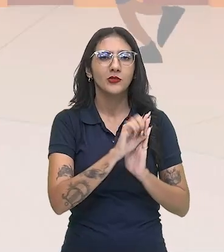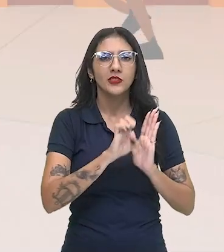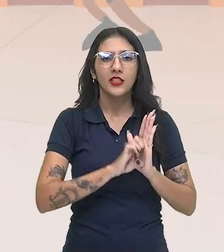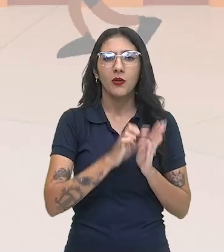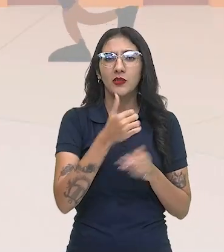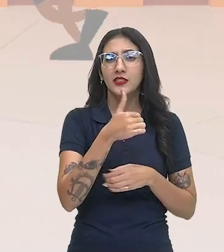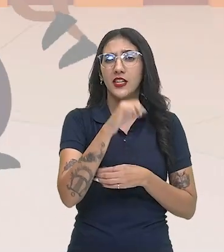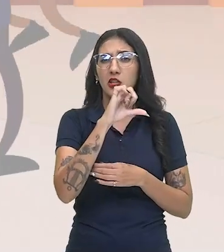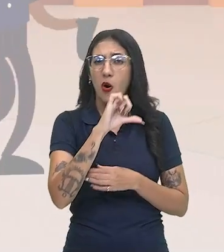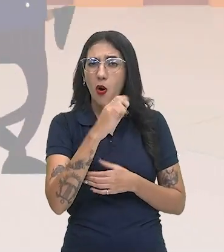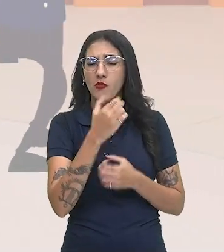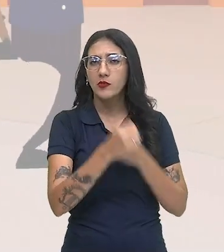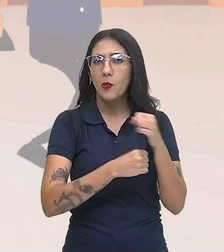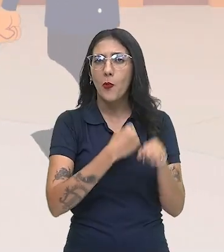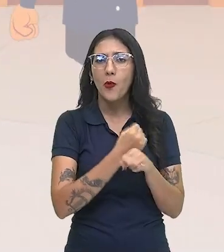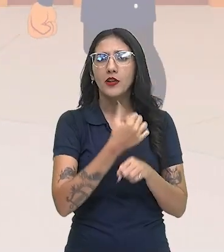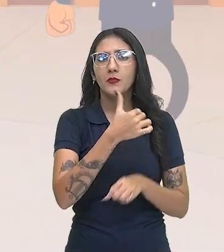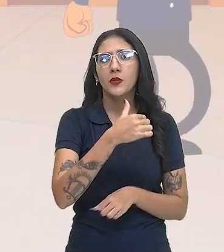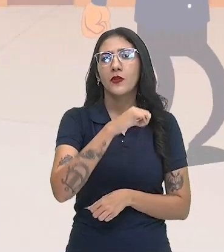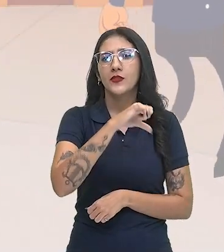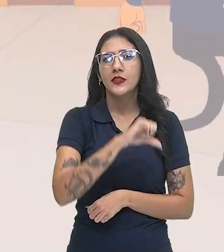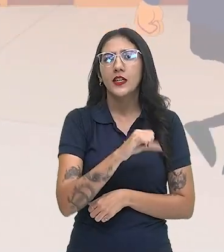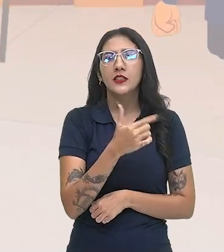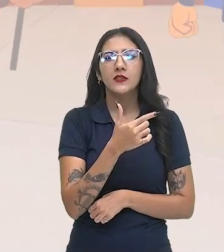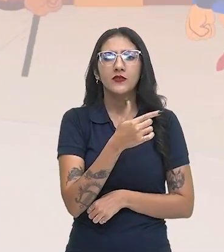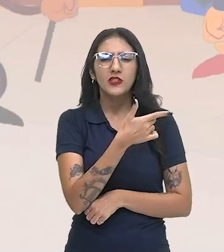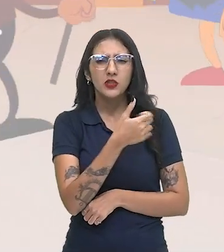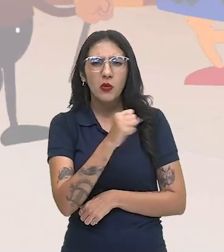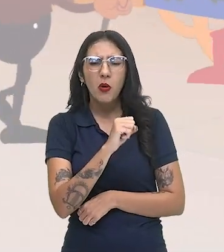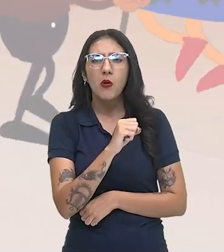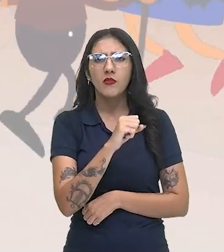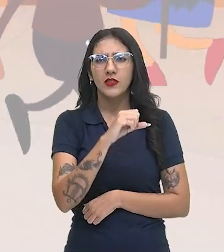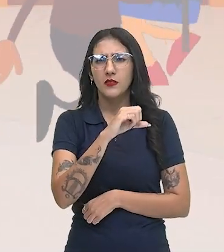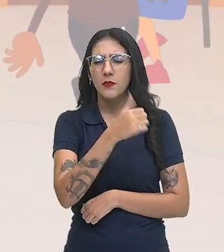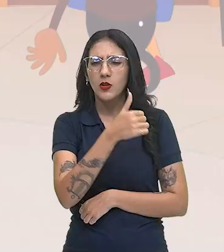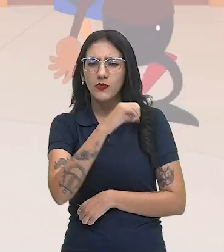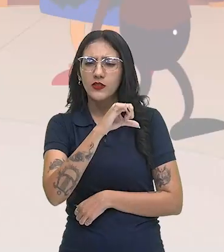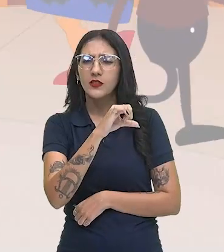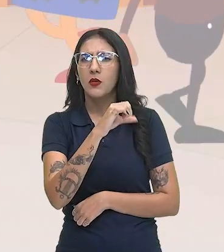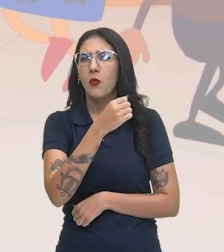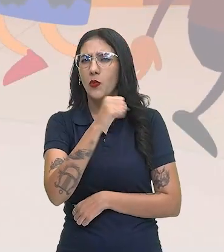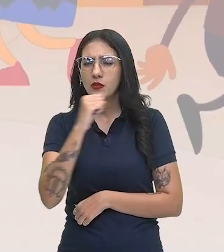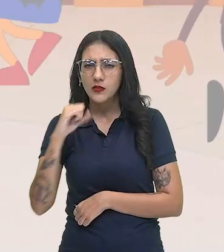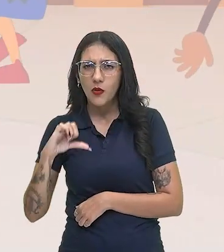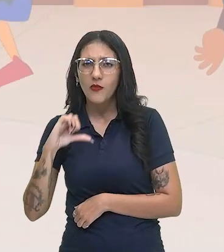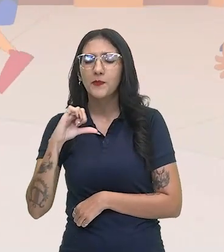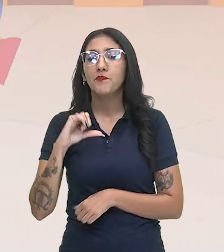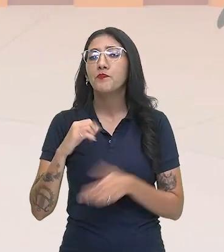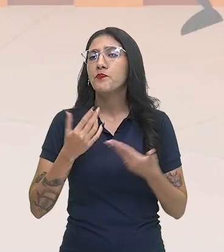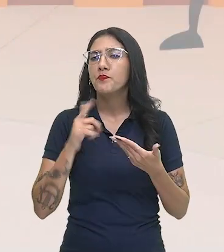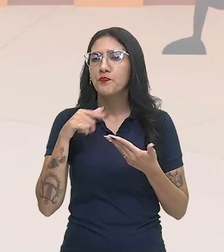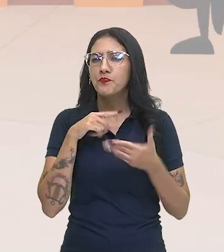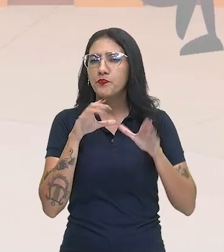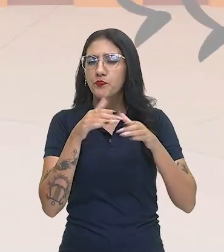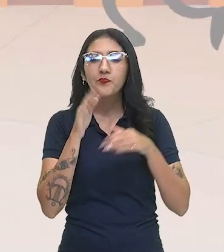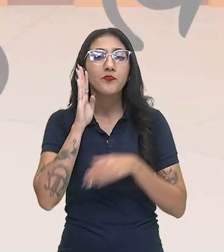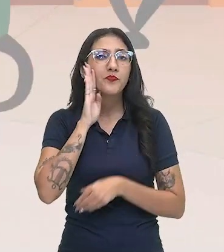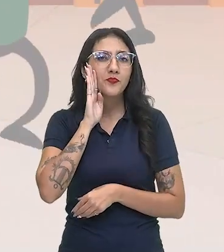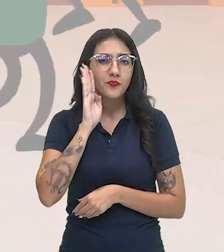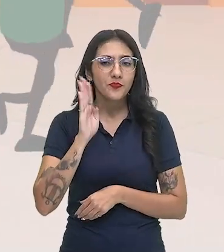XIX, 1889, por exemplo, os principais movimentos foram os seguintes. Vamos lá.